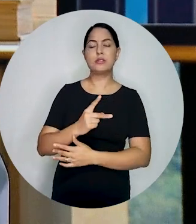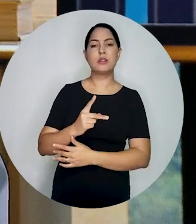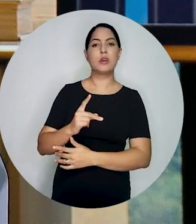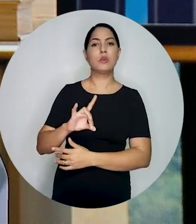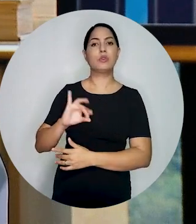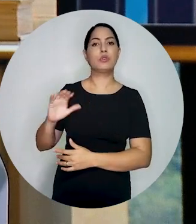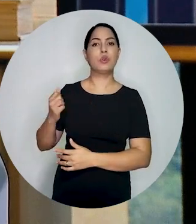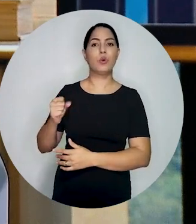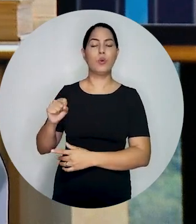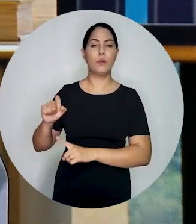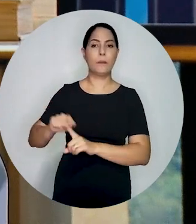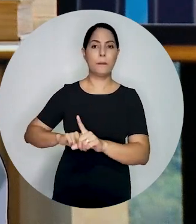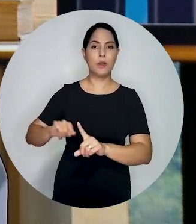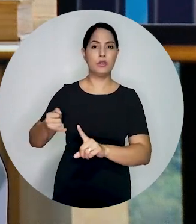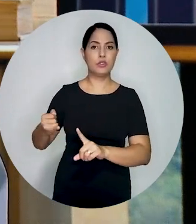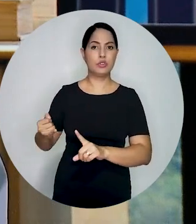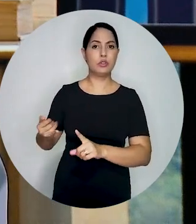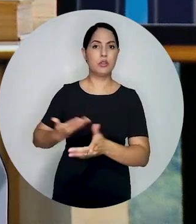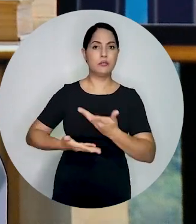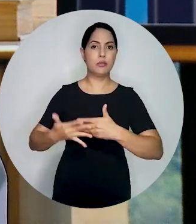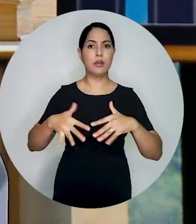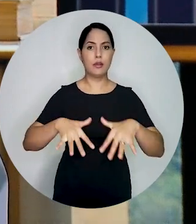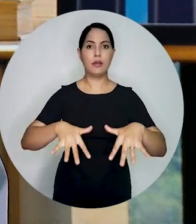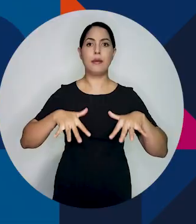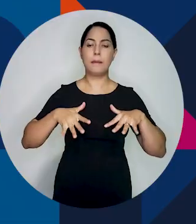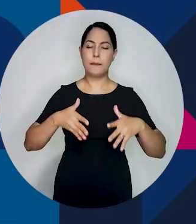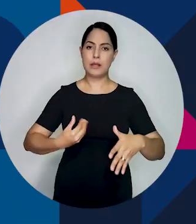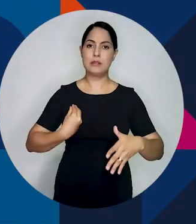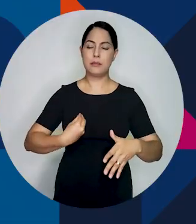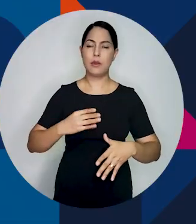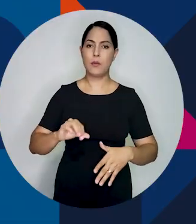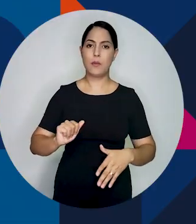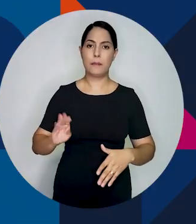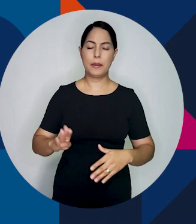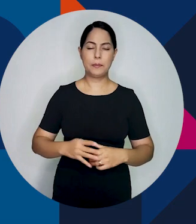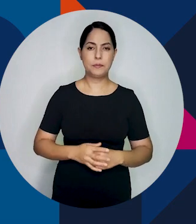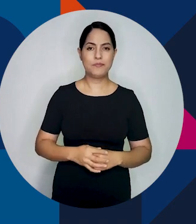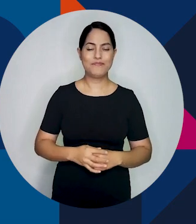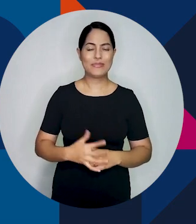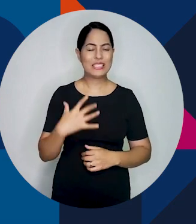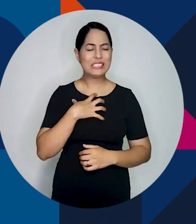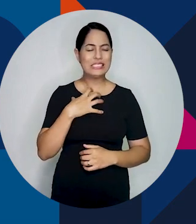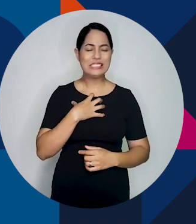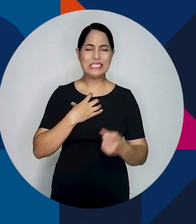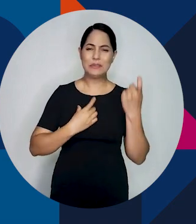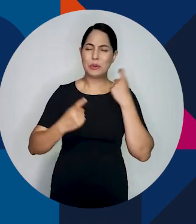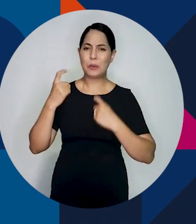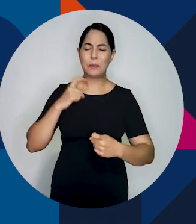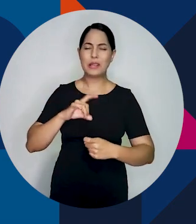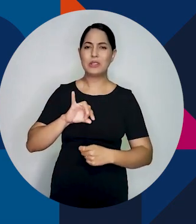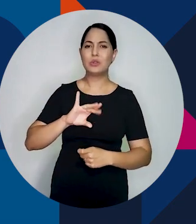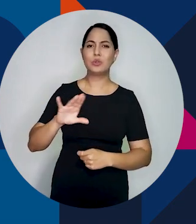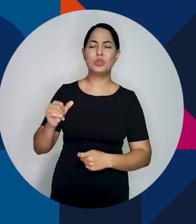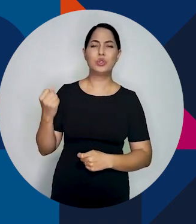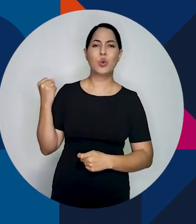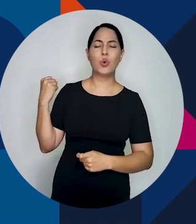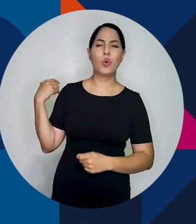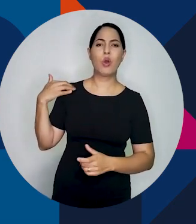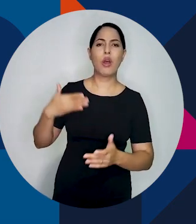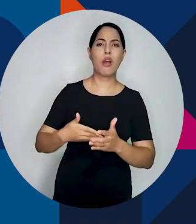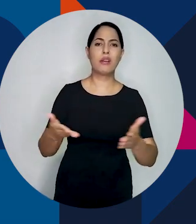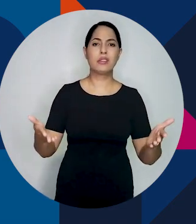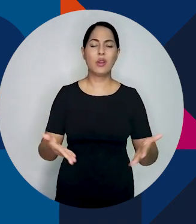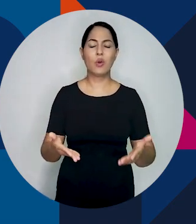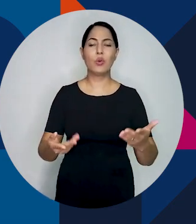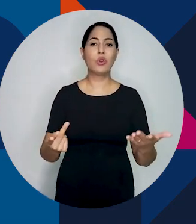atos antidemocráticos do dia 8 de janeiro. Confira. O que mais está nos preocupando principalmente durante do dia 8